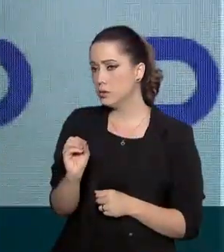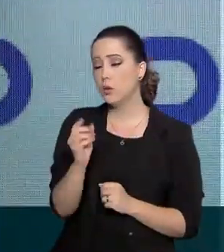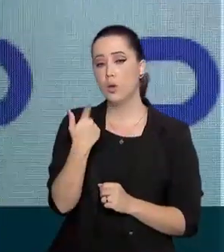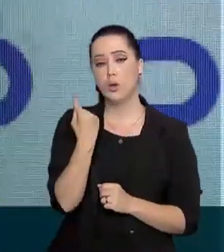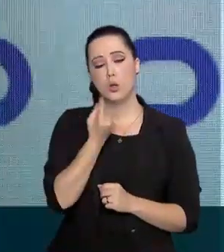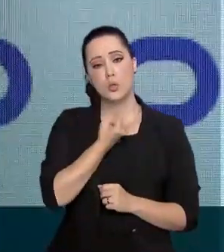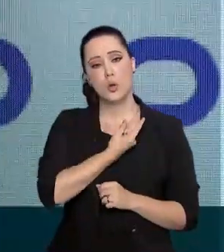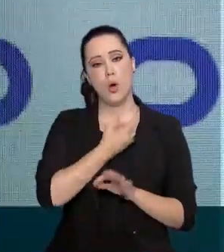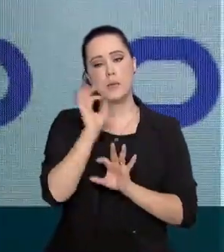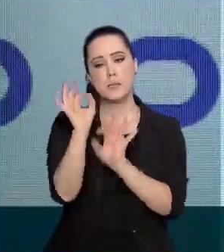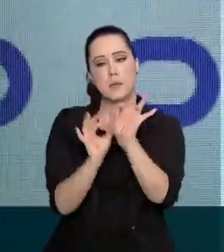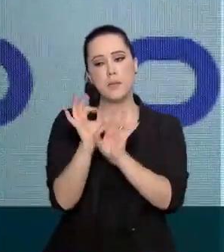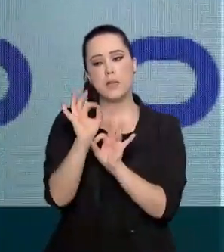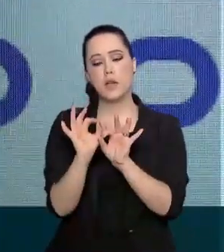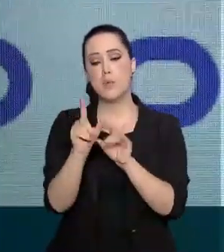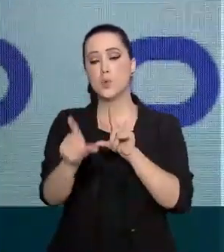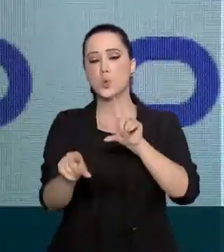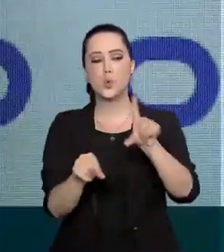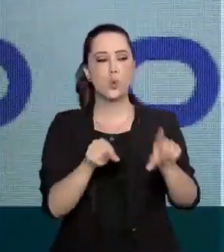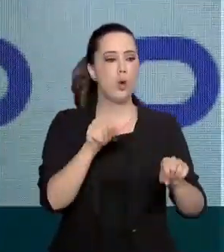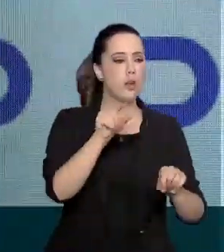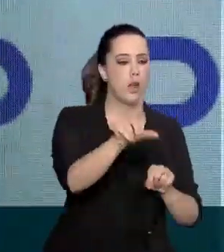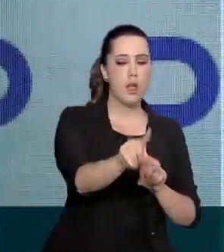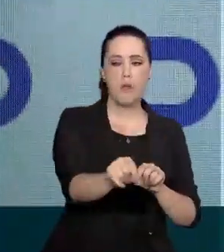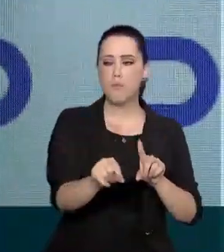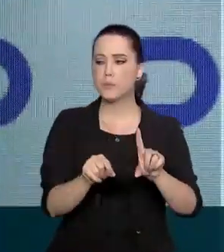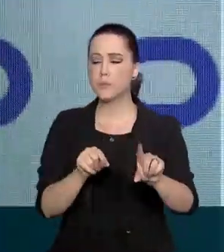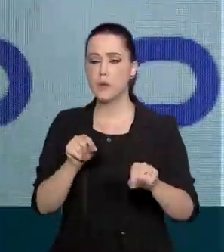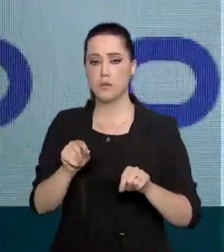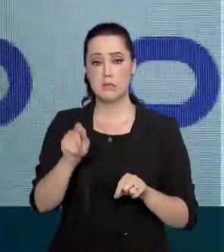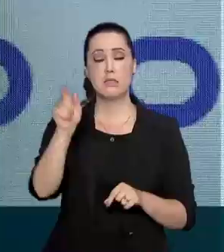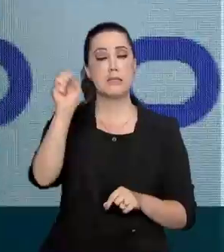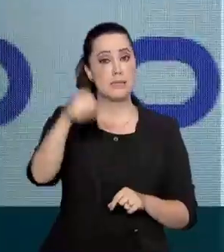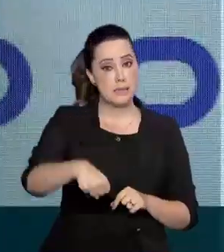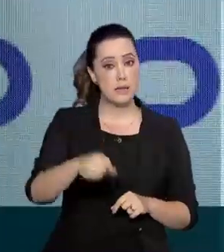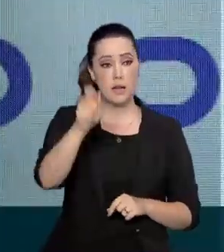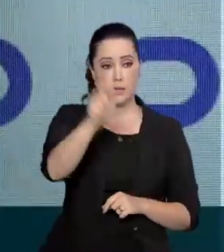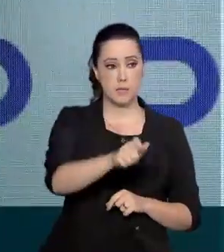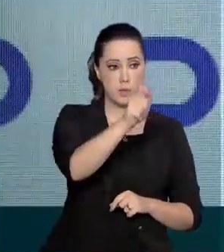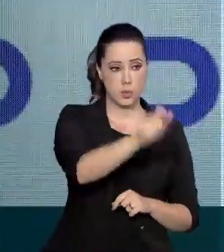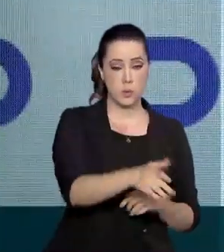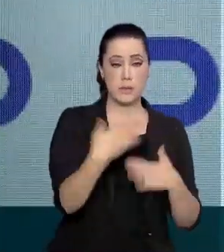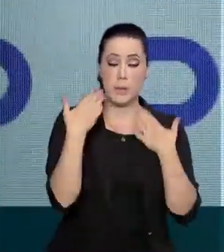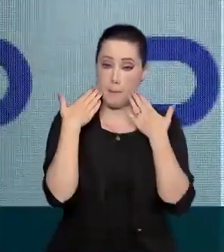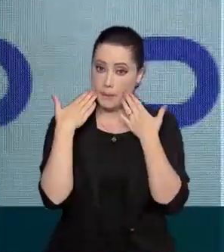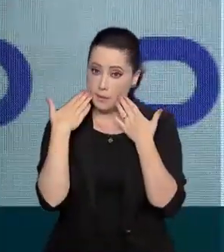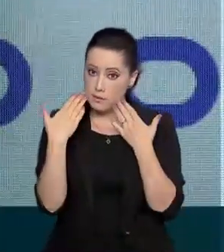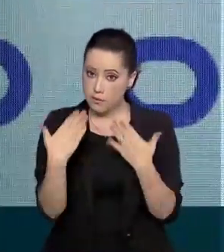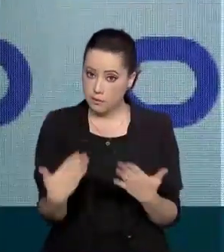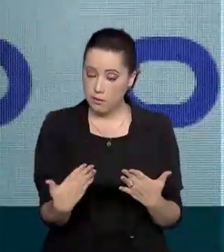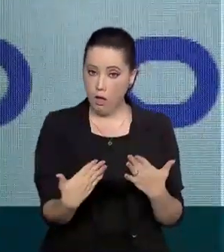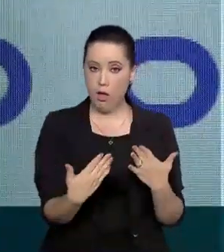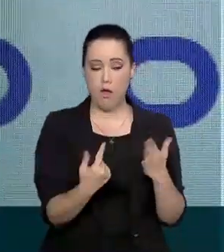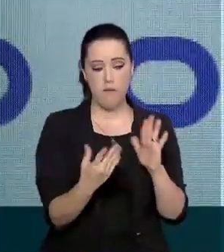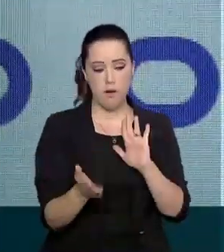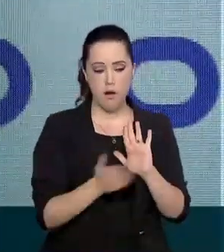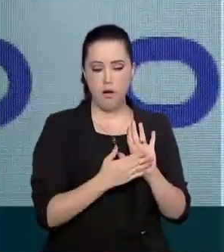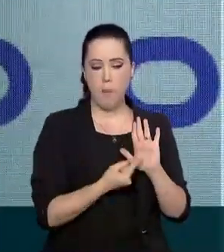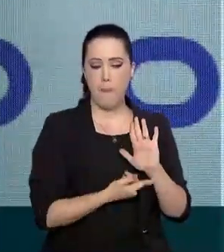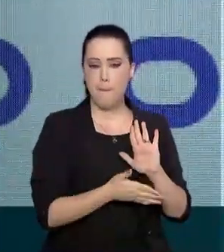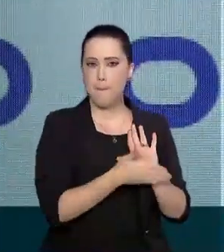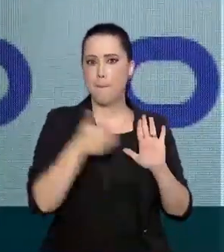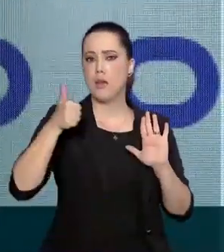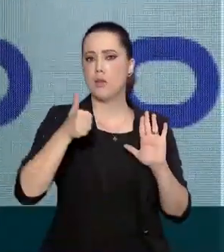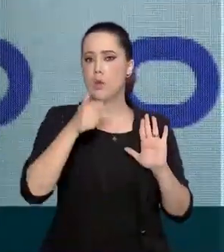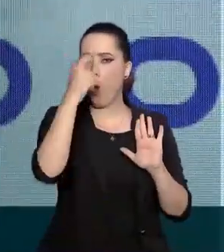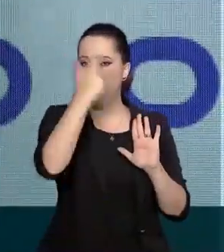fomos montar o gabinete, escolhemos sim aqueles que se apresentavam como os melhores,